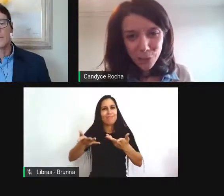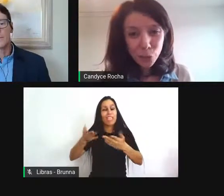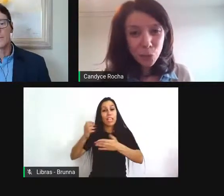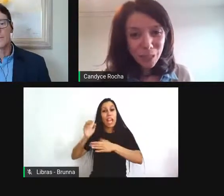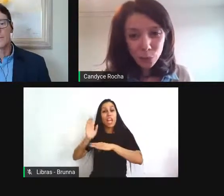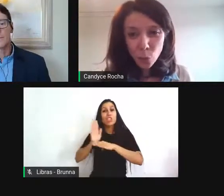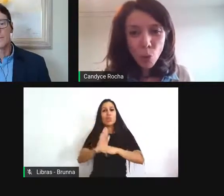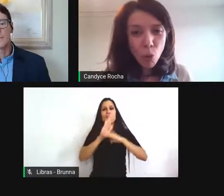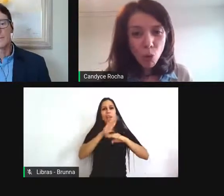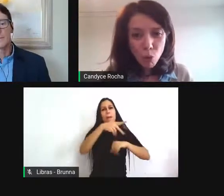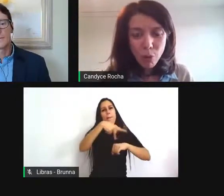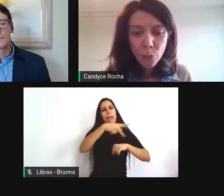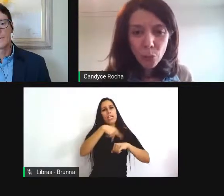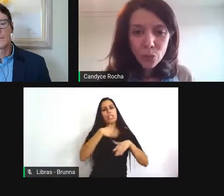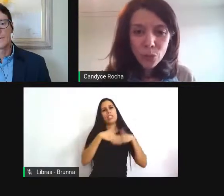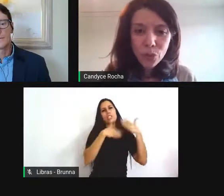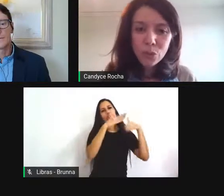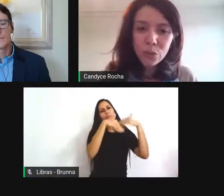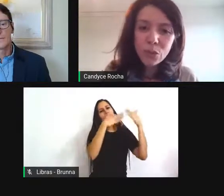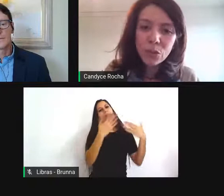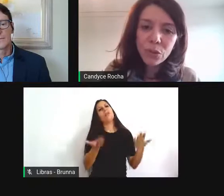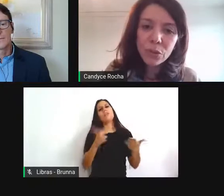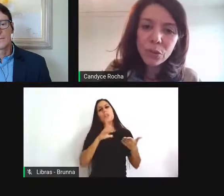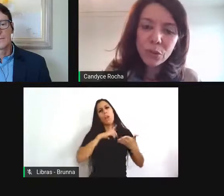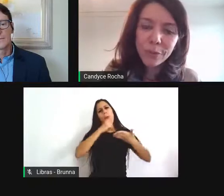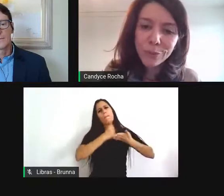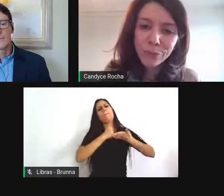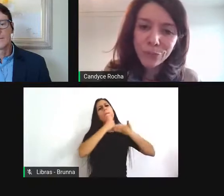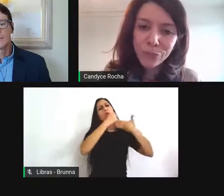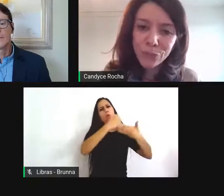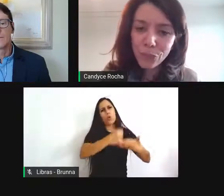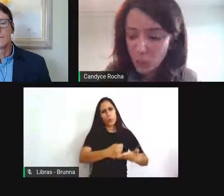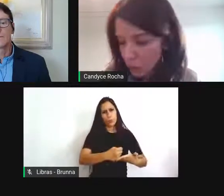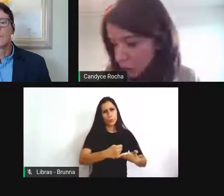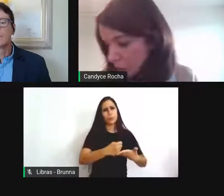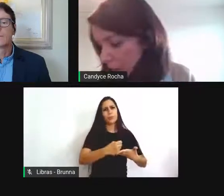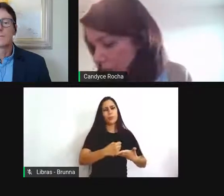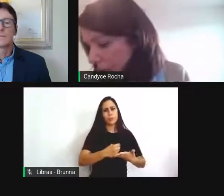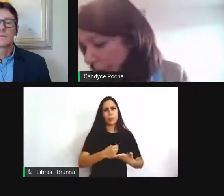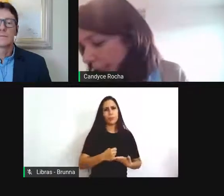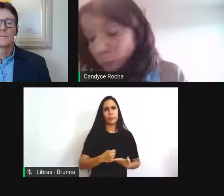países em desenvolvimento com o apoio de